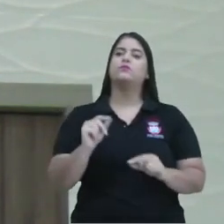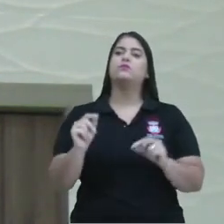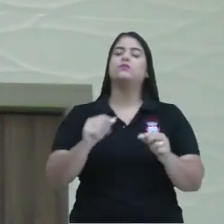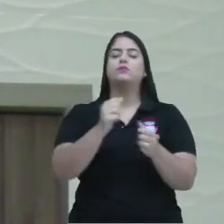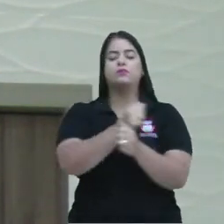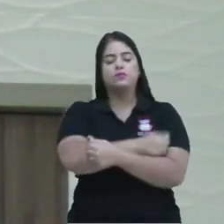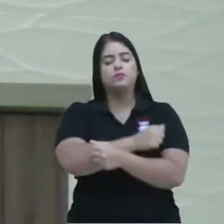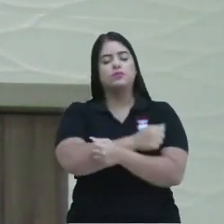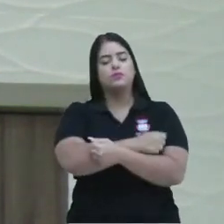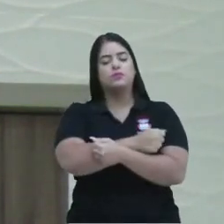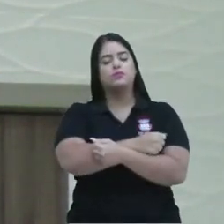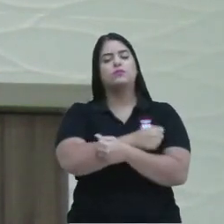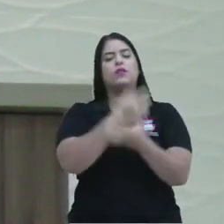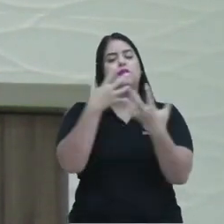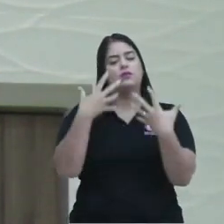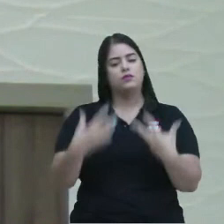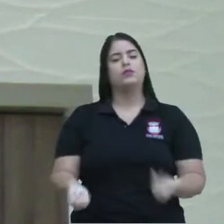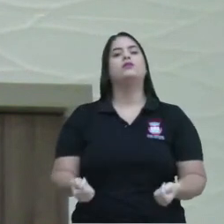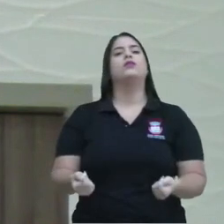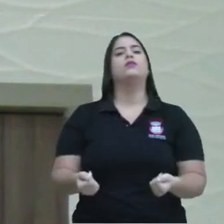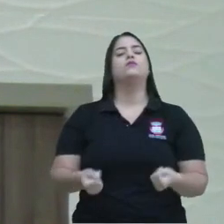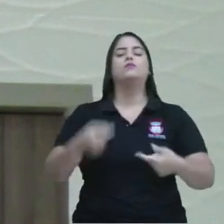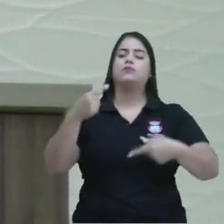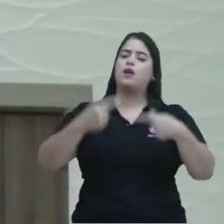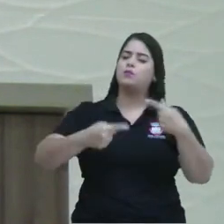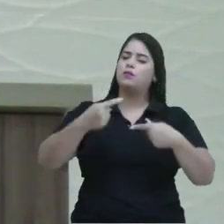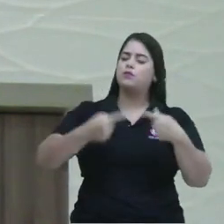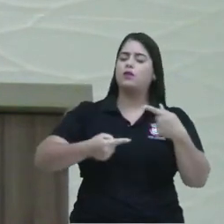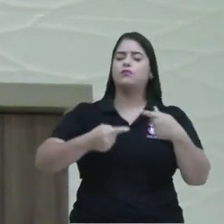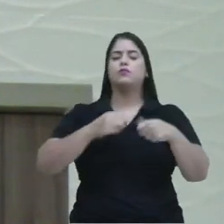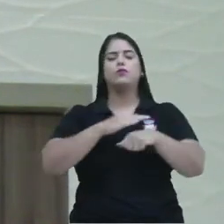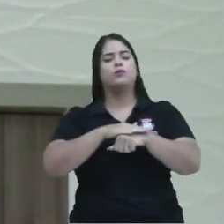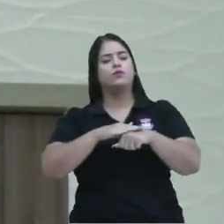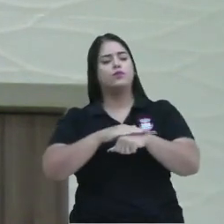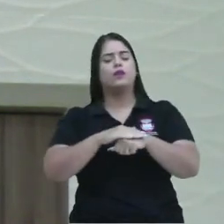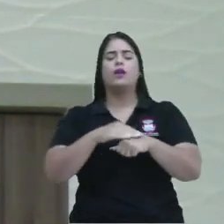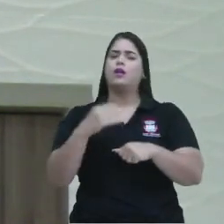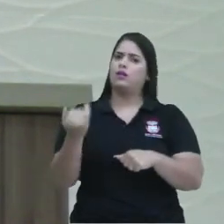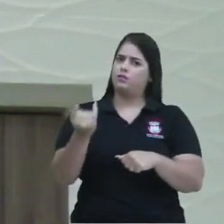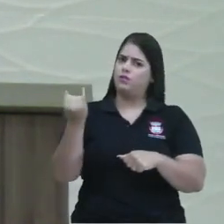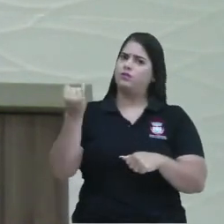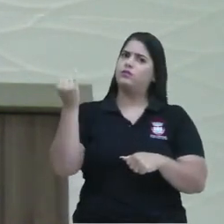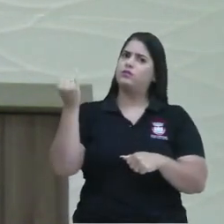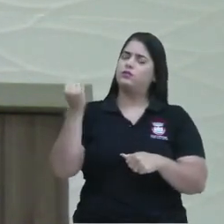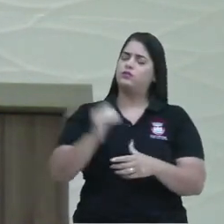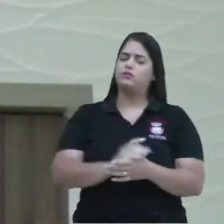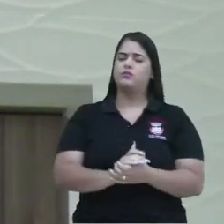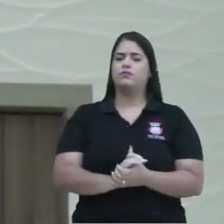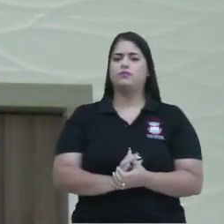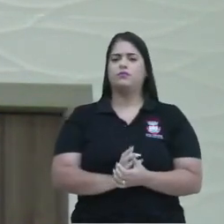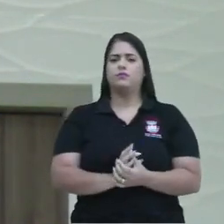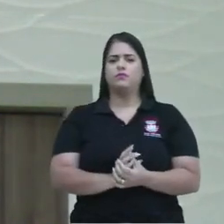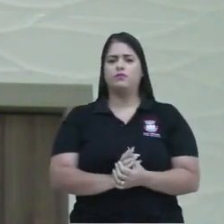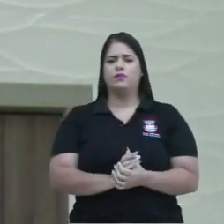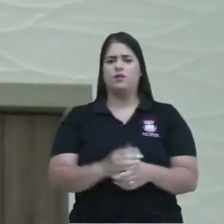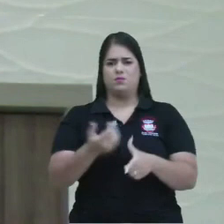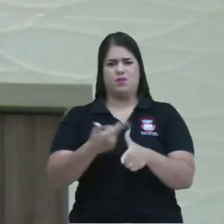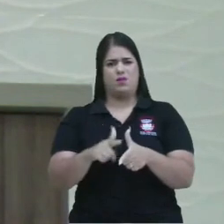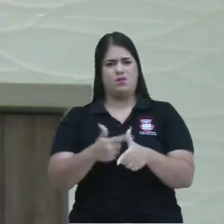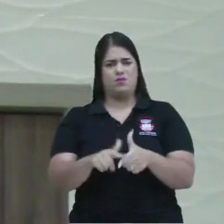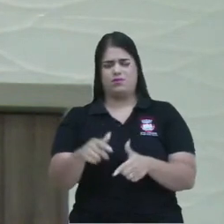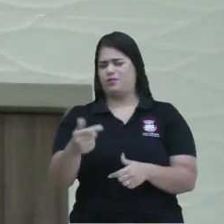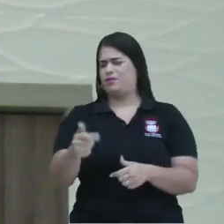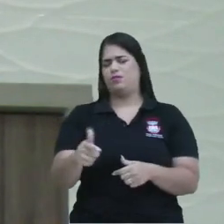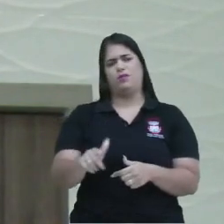abraçar essa causa e debater, sim. É muito importante esse diálogo. E não teve zoada aqui, não. Muito pelo